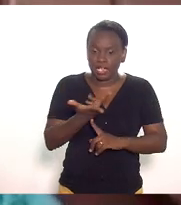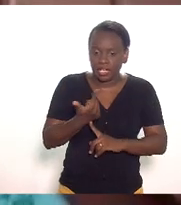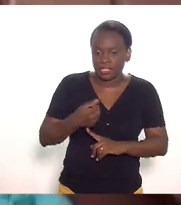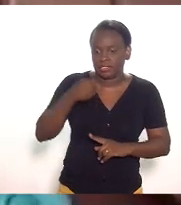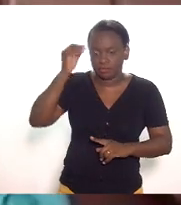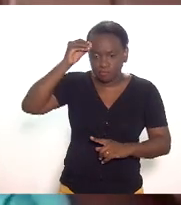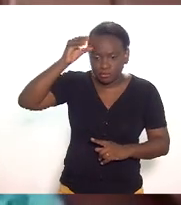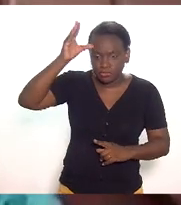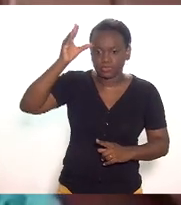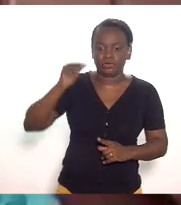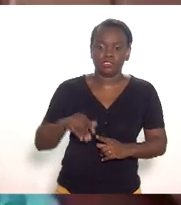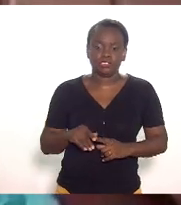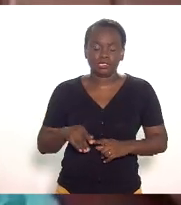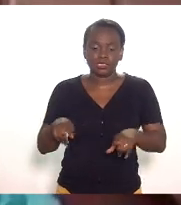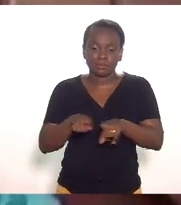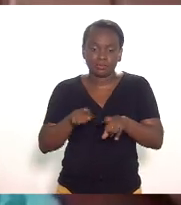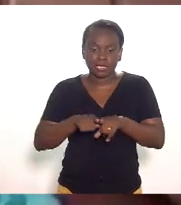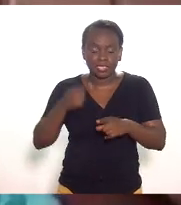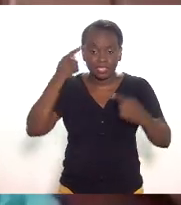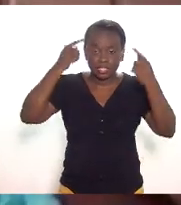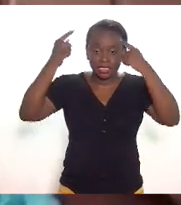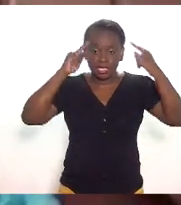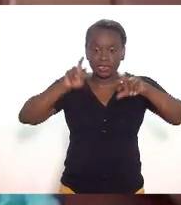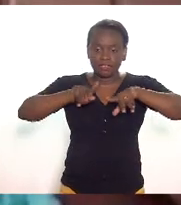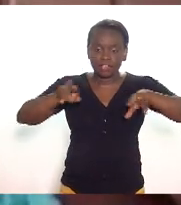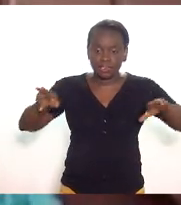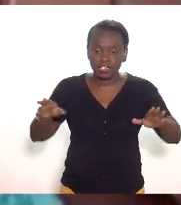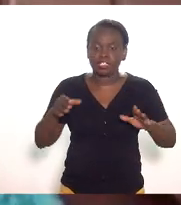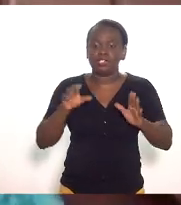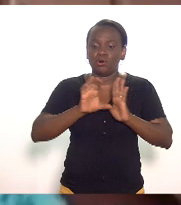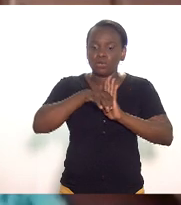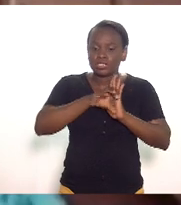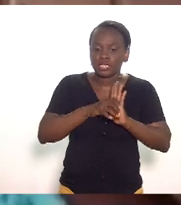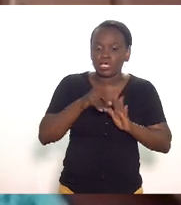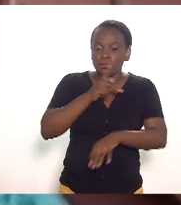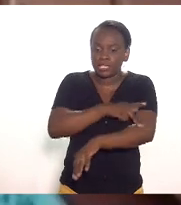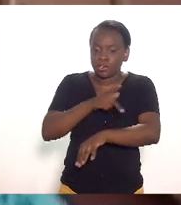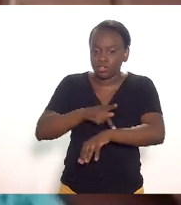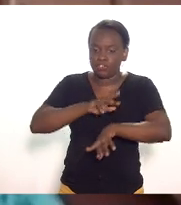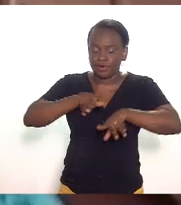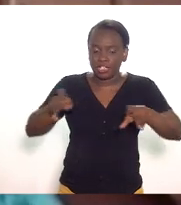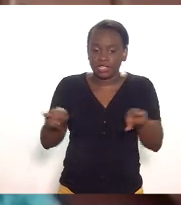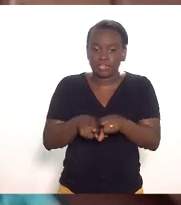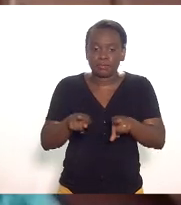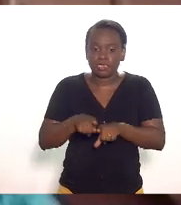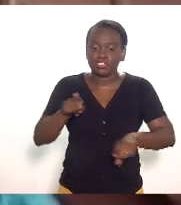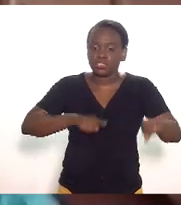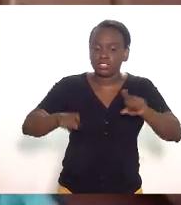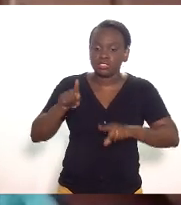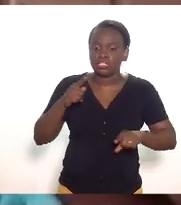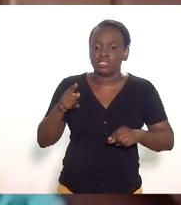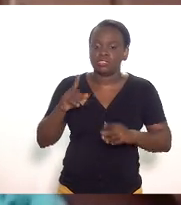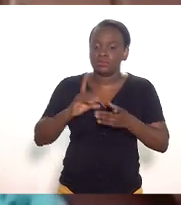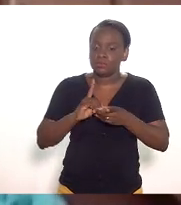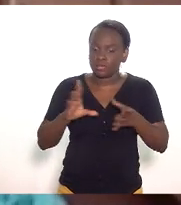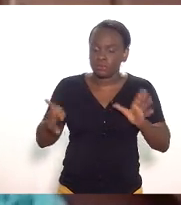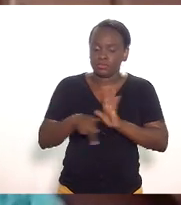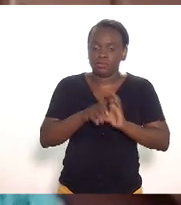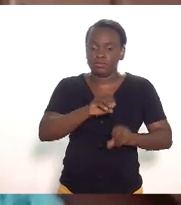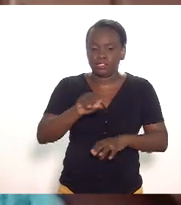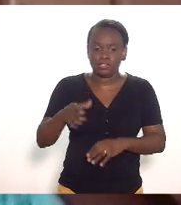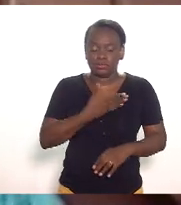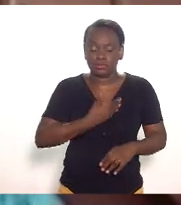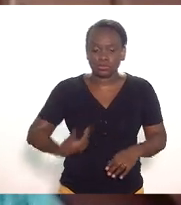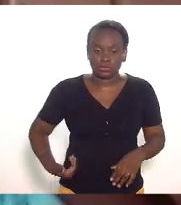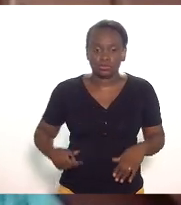saber, o pluralismo de ideias e de concepções pedagógicas e a gestão democrática do ensino público, conforme o